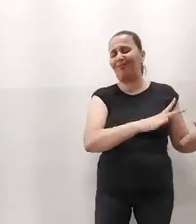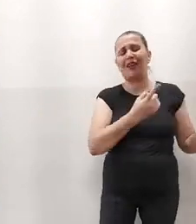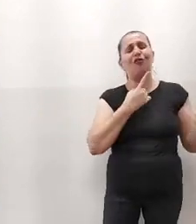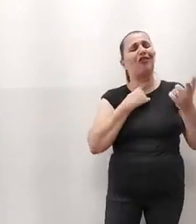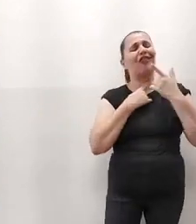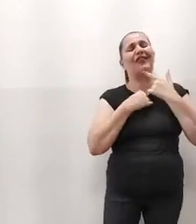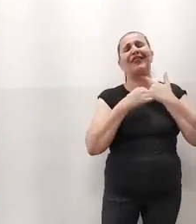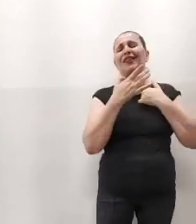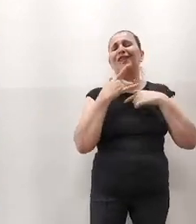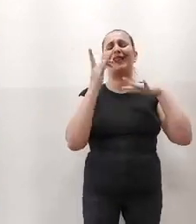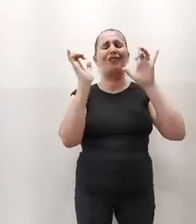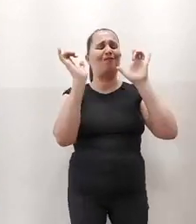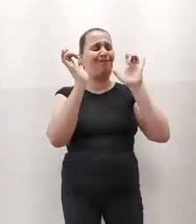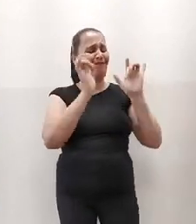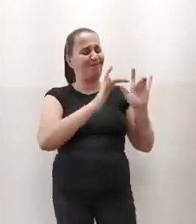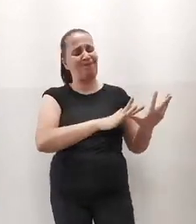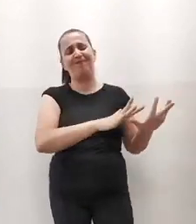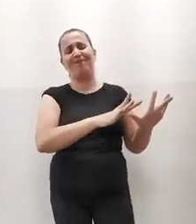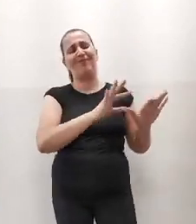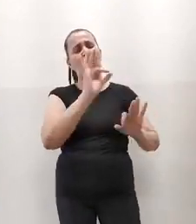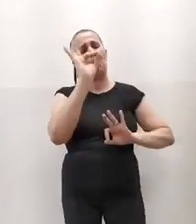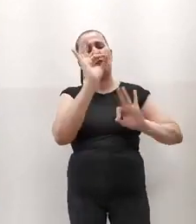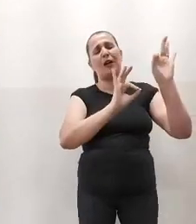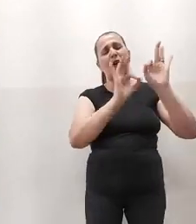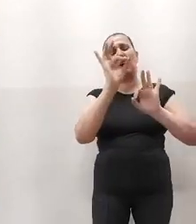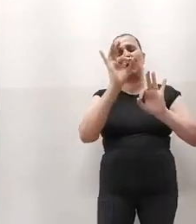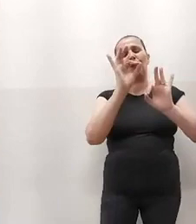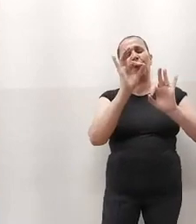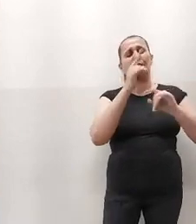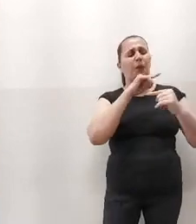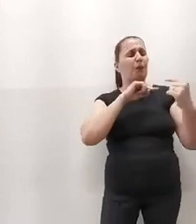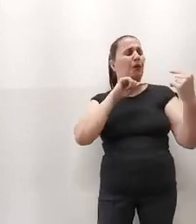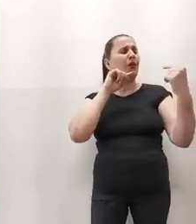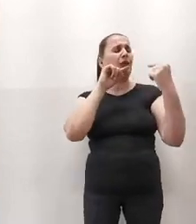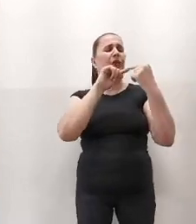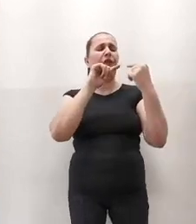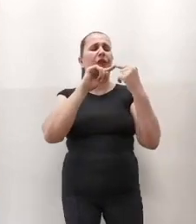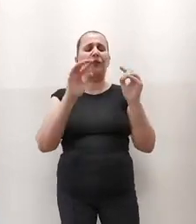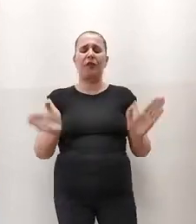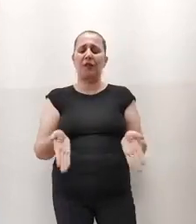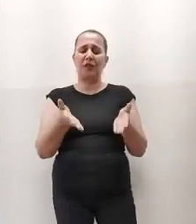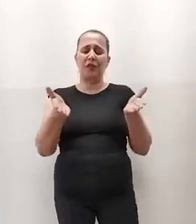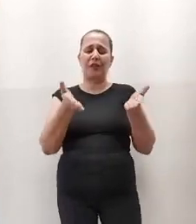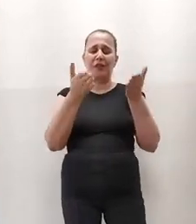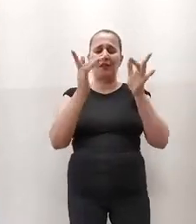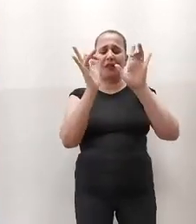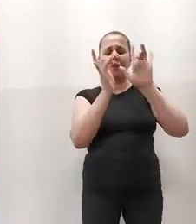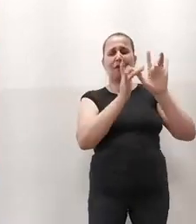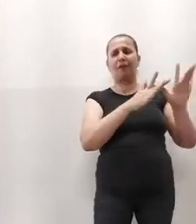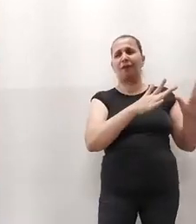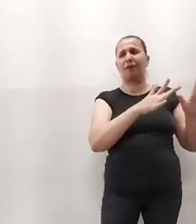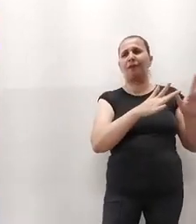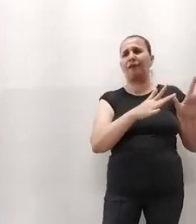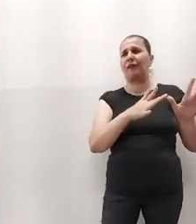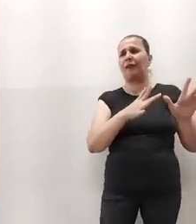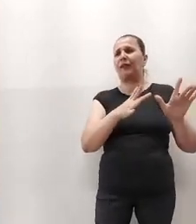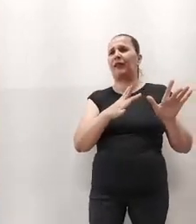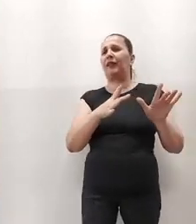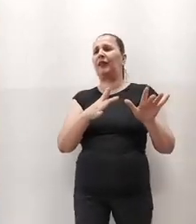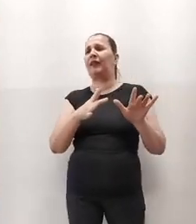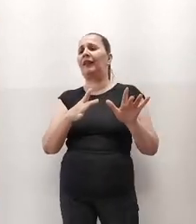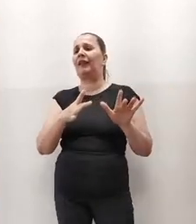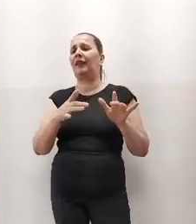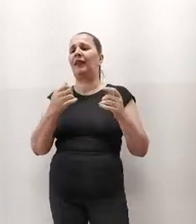dos meus planos, projetos, sonhos e motivações, e eu dependo,